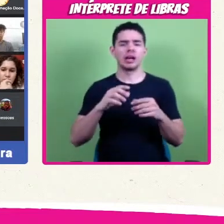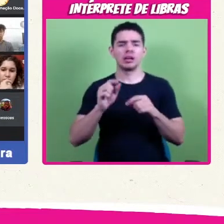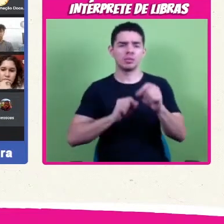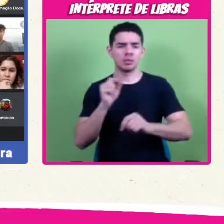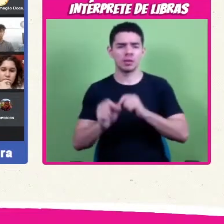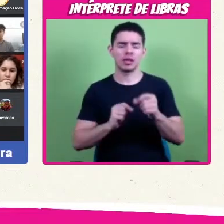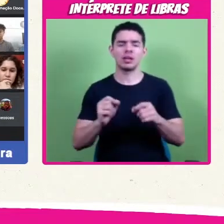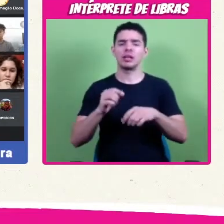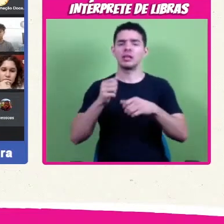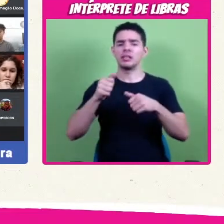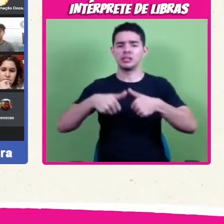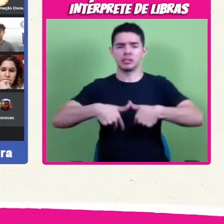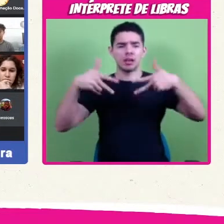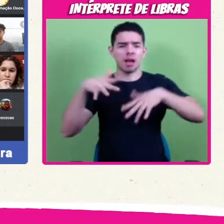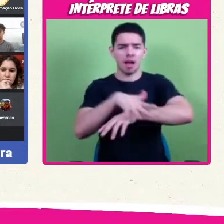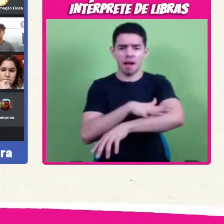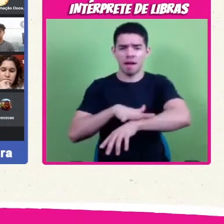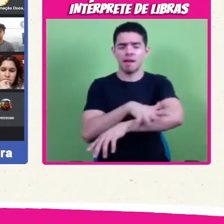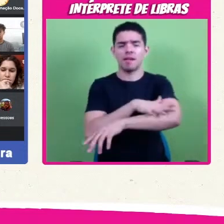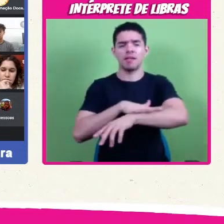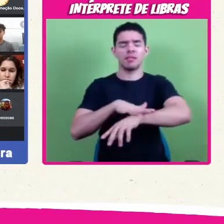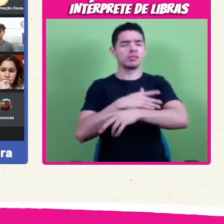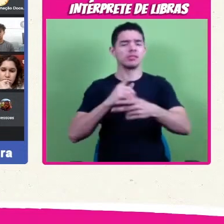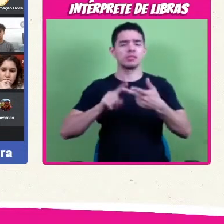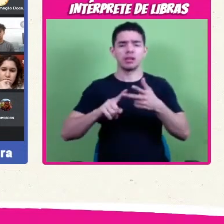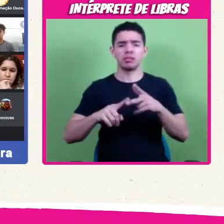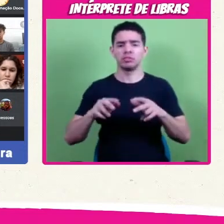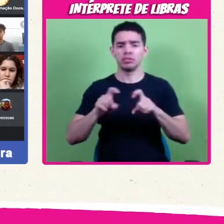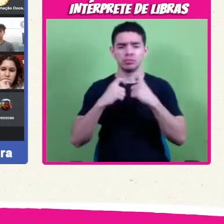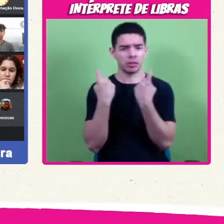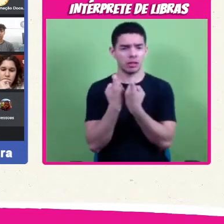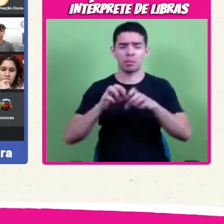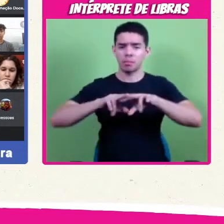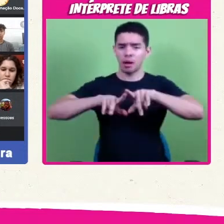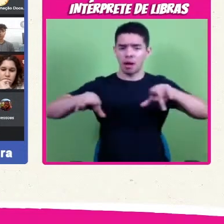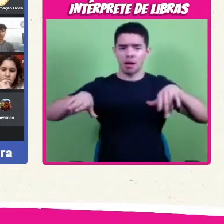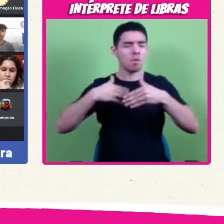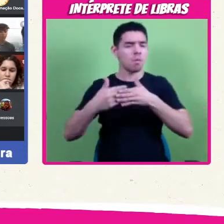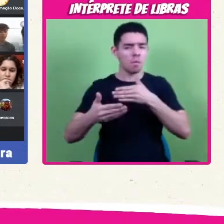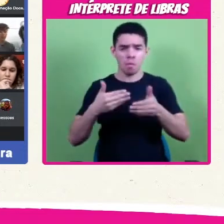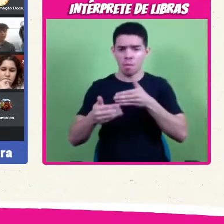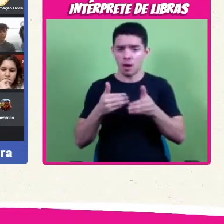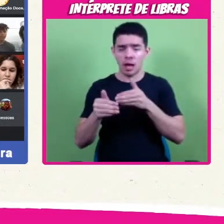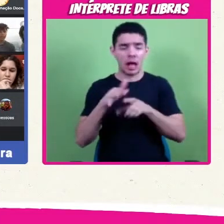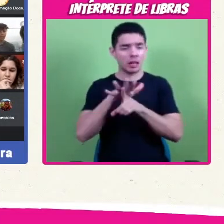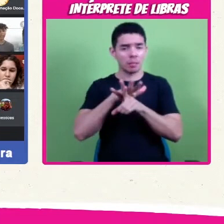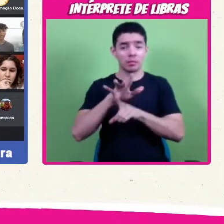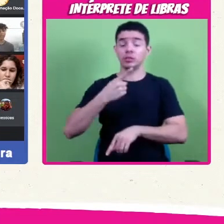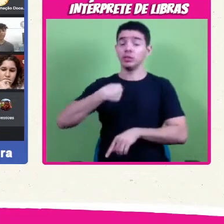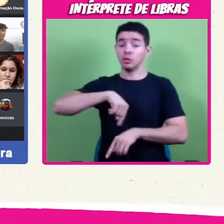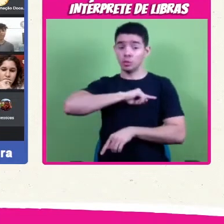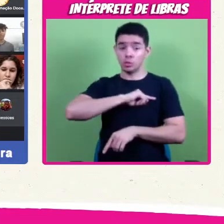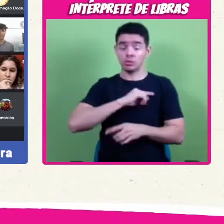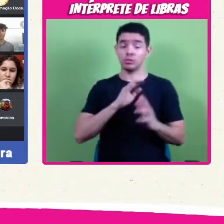de etnia, seja qual for a demanda, né, que essa população requer, a nossa tarefa enquanto